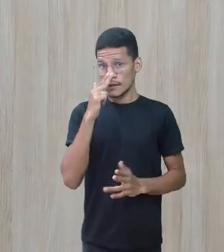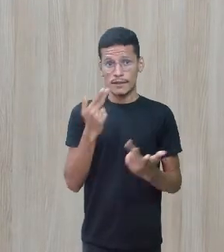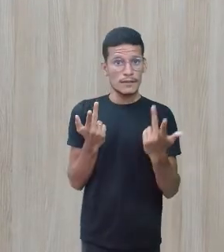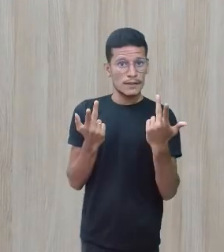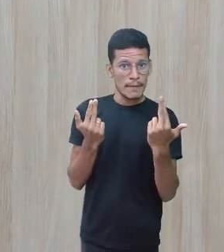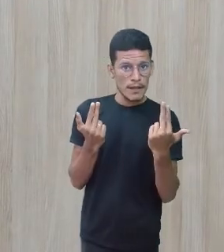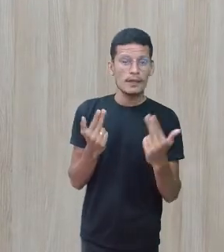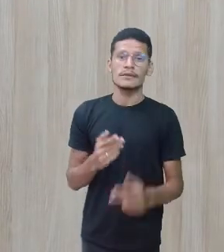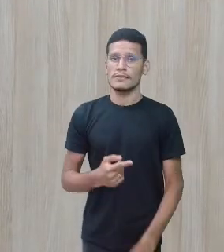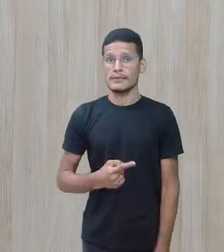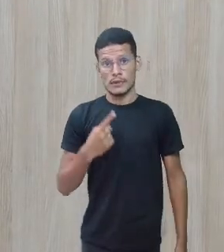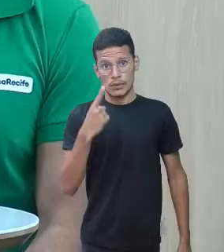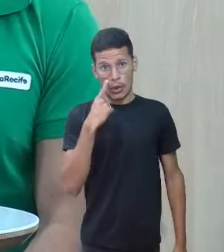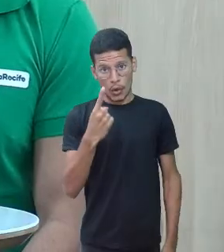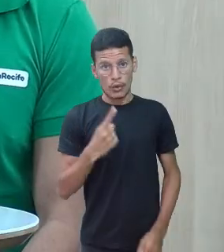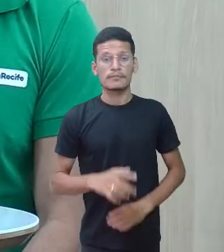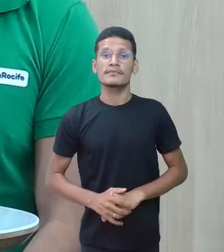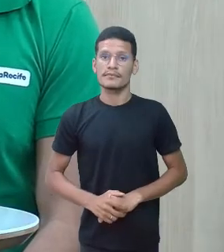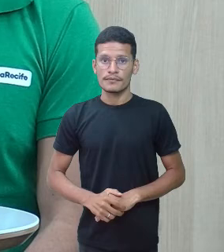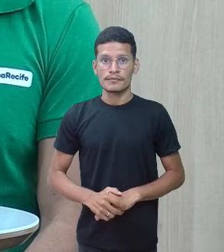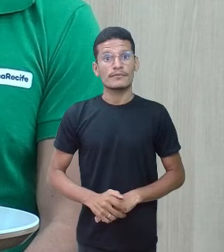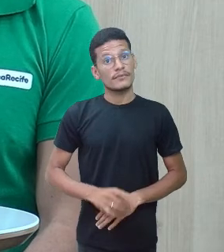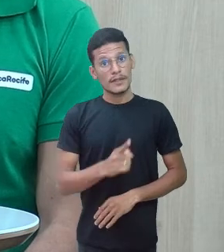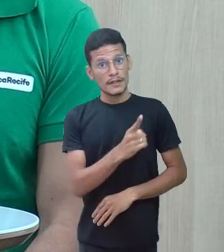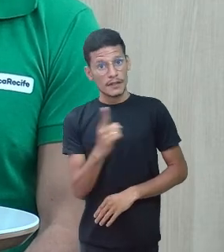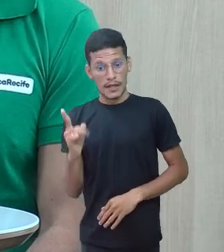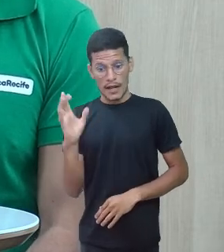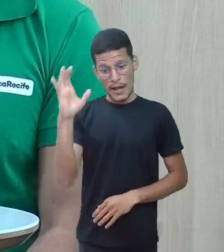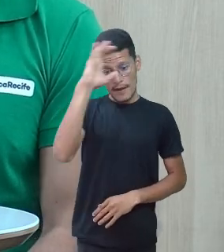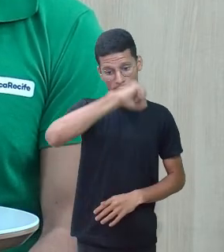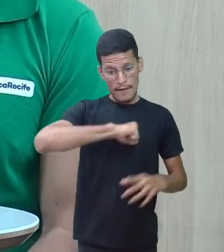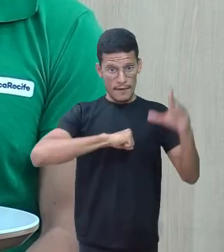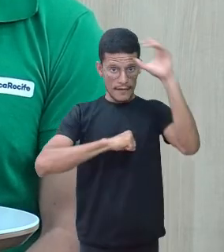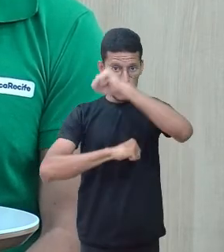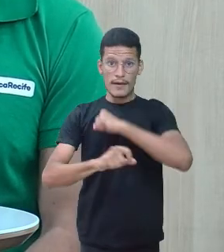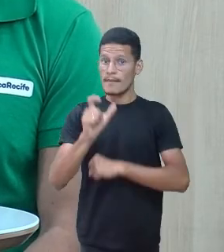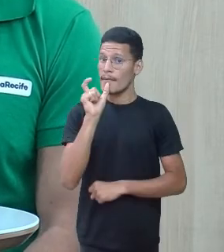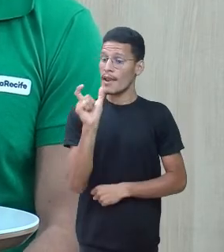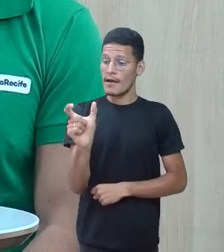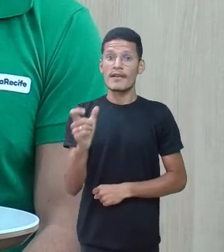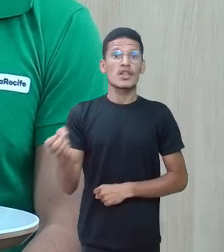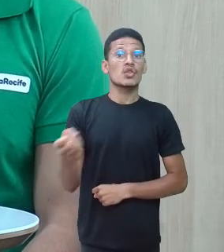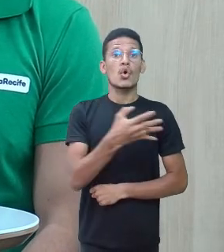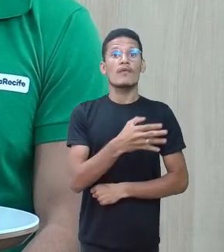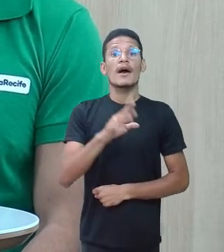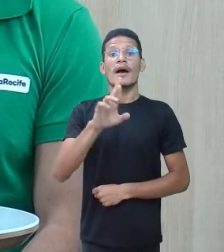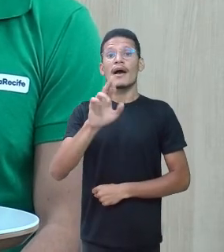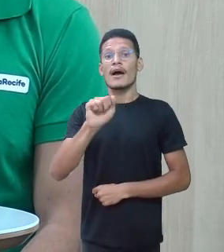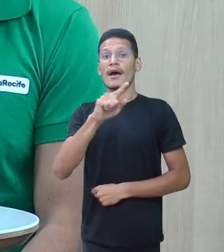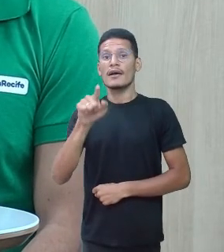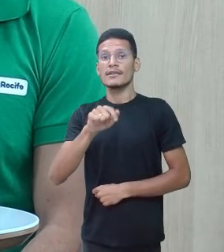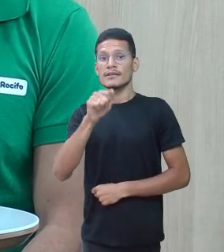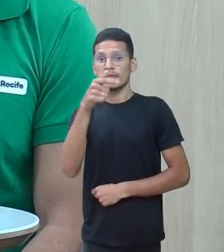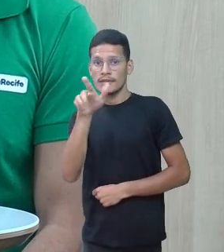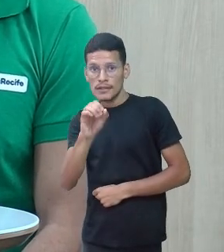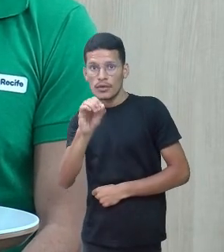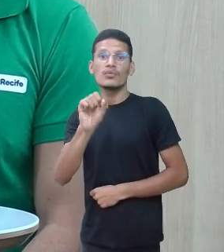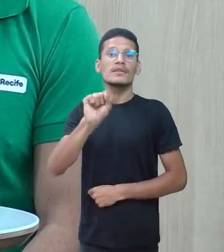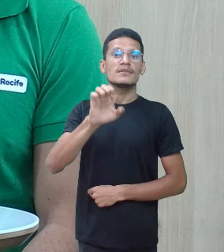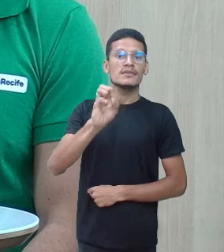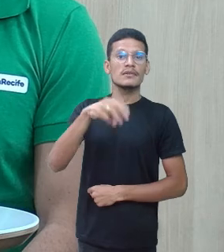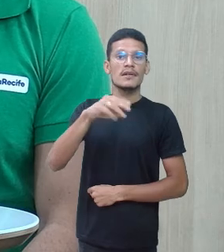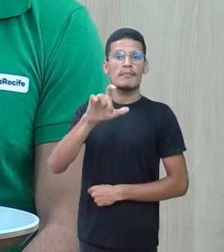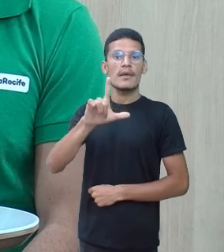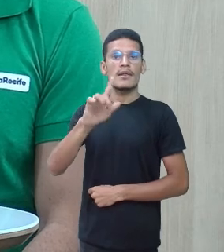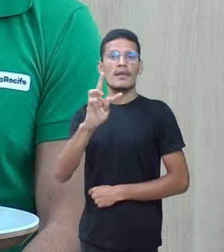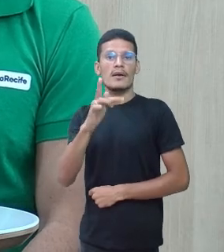Pedro. Bom, vocês aprenderam aí uma palavrinha nova, né? Razão de semelhança.